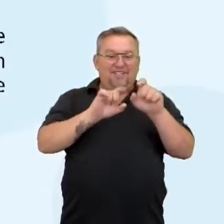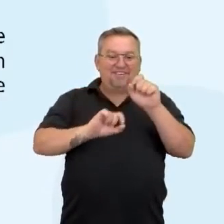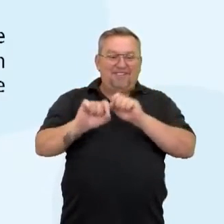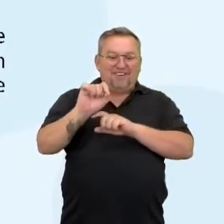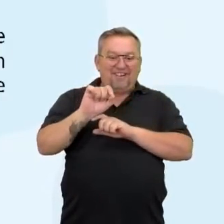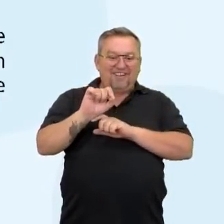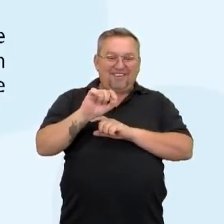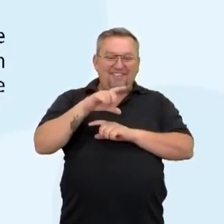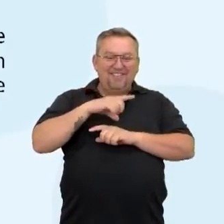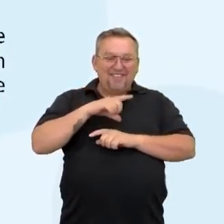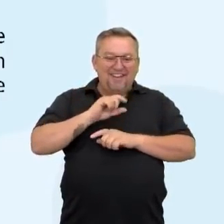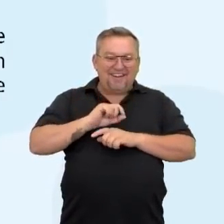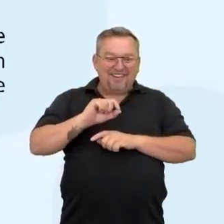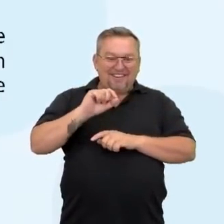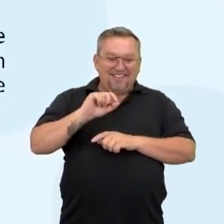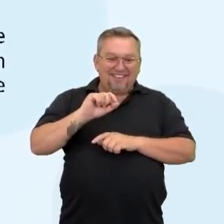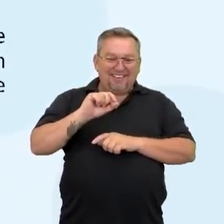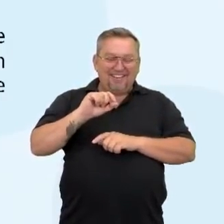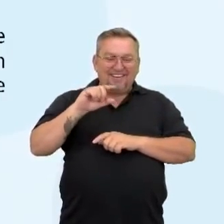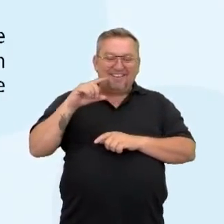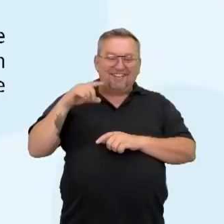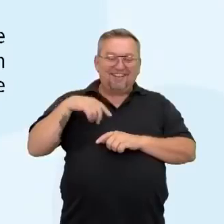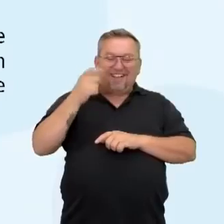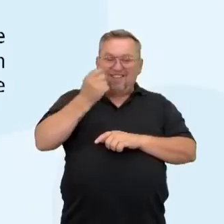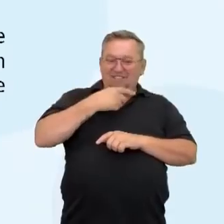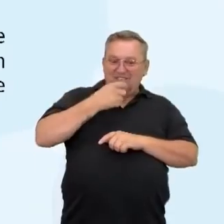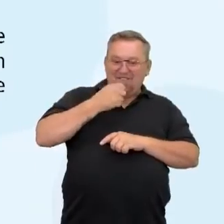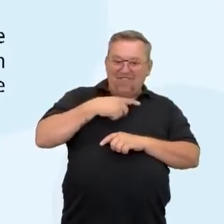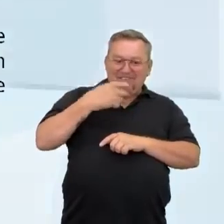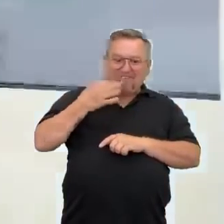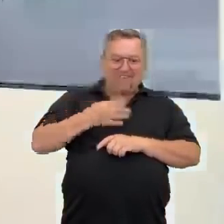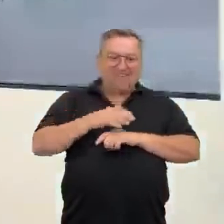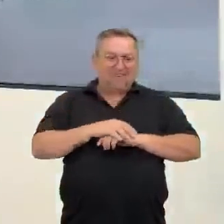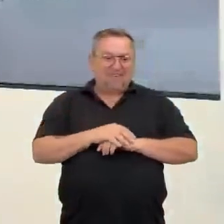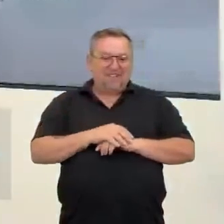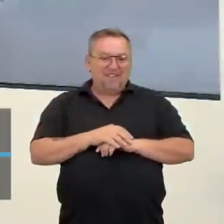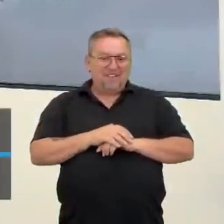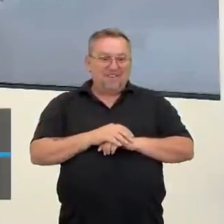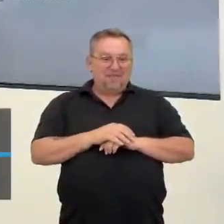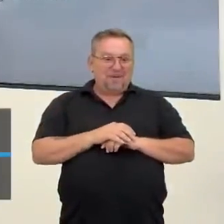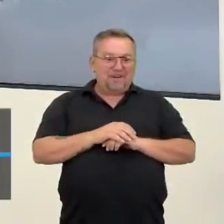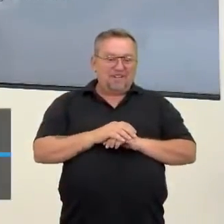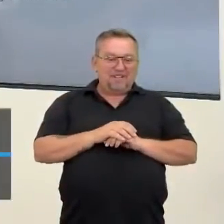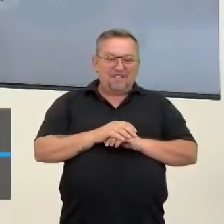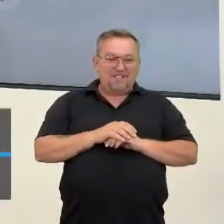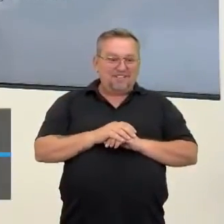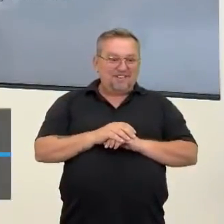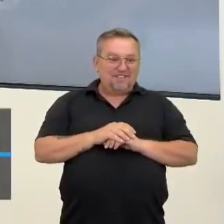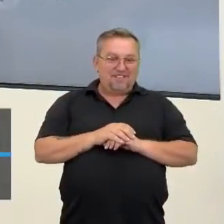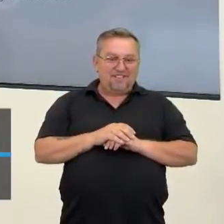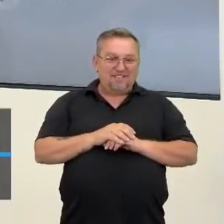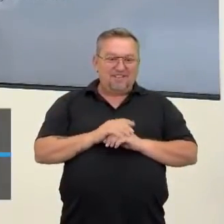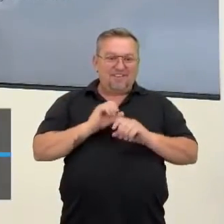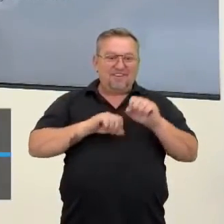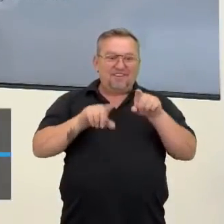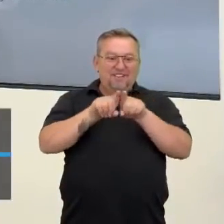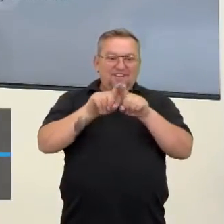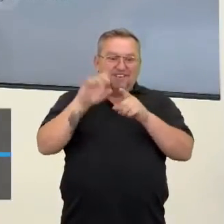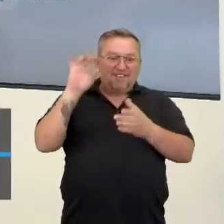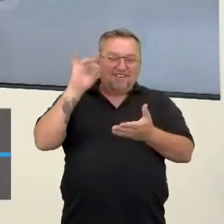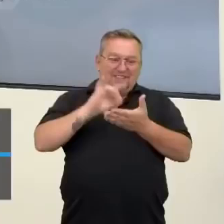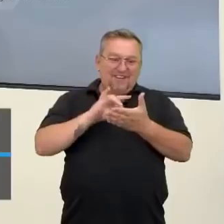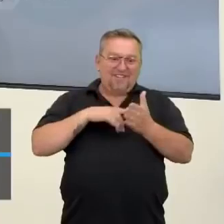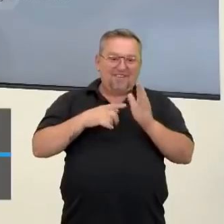outras versões italianas, né? E é uma coisa que pouca gente sabe. Mas Romeu e Julieta, na verdade,